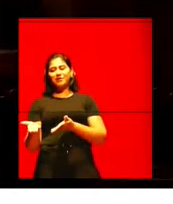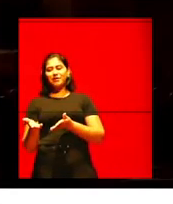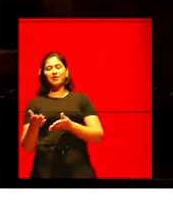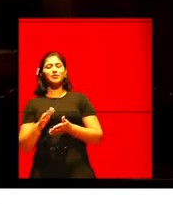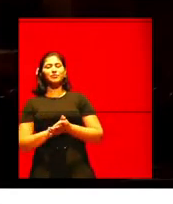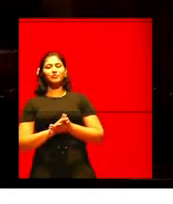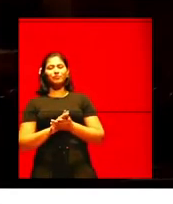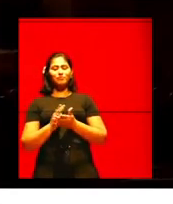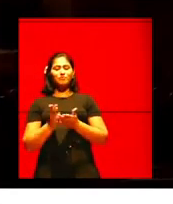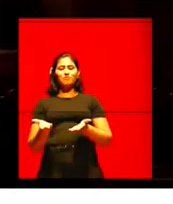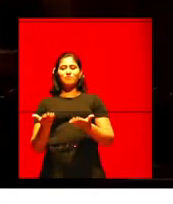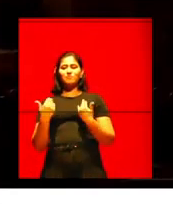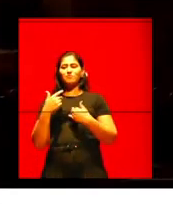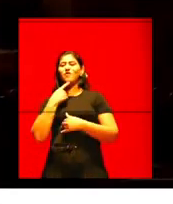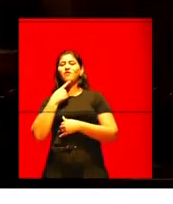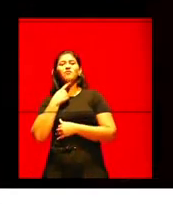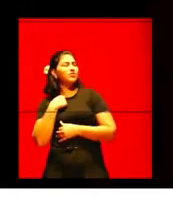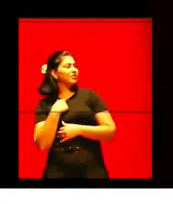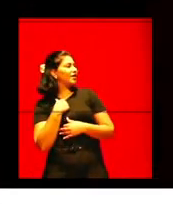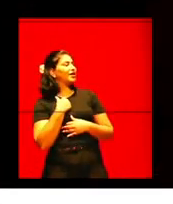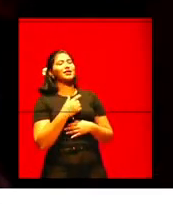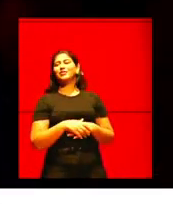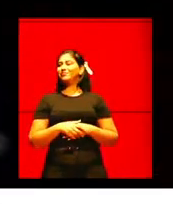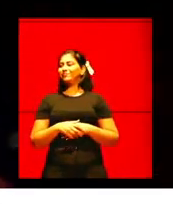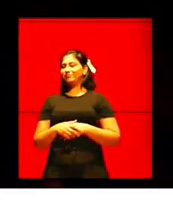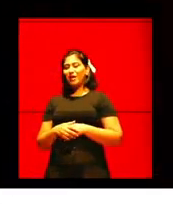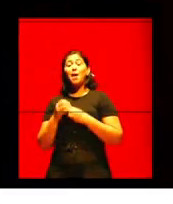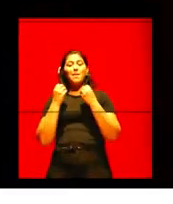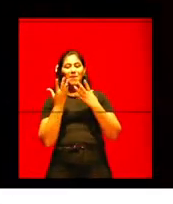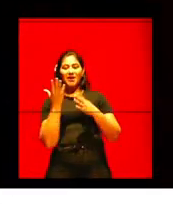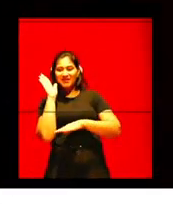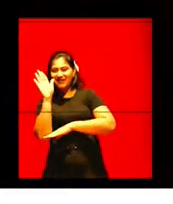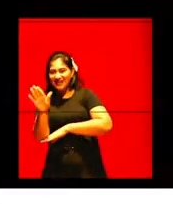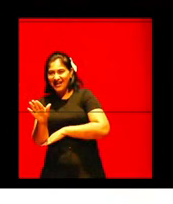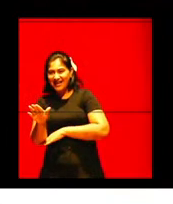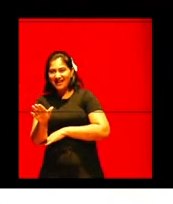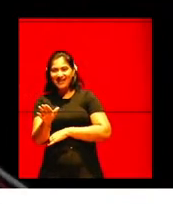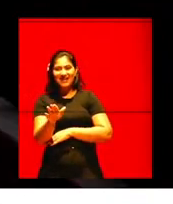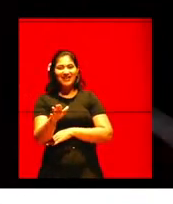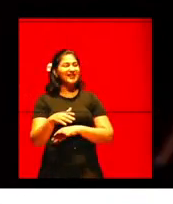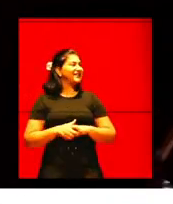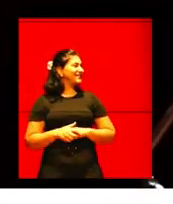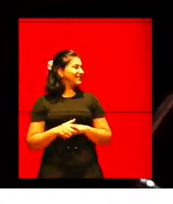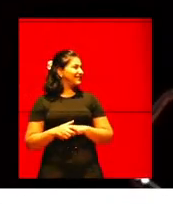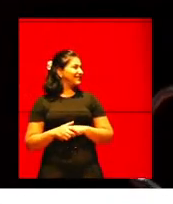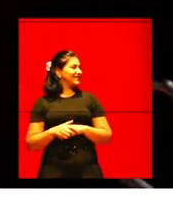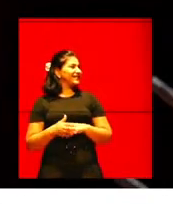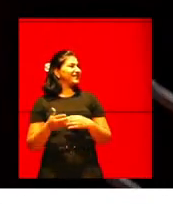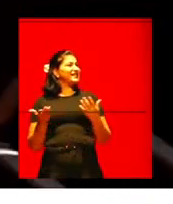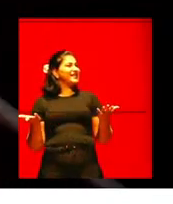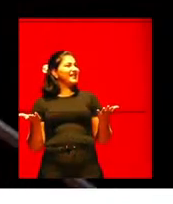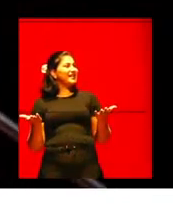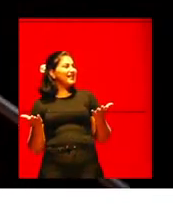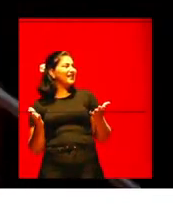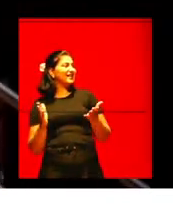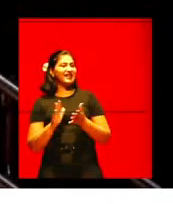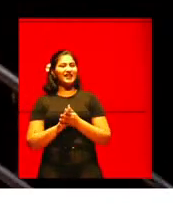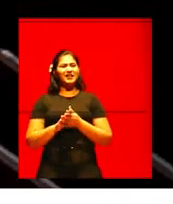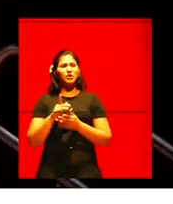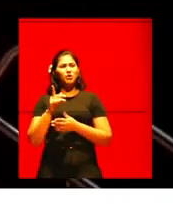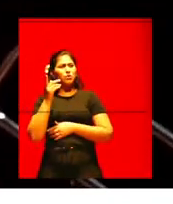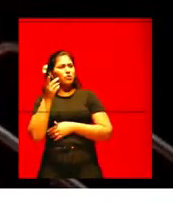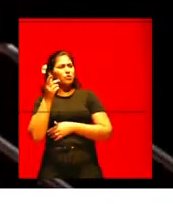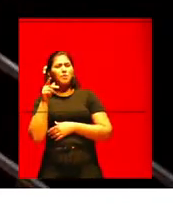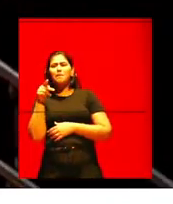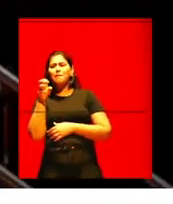seu. Boa tarde. Cadê o Pedrinho? Tá dormindo,